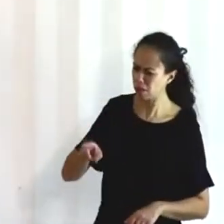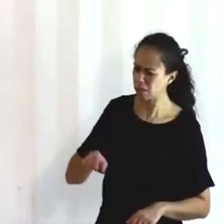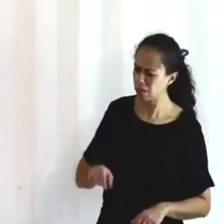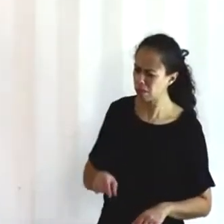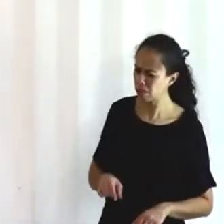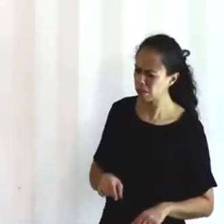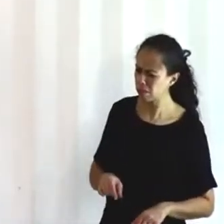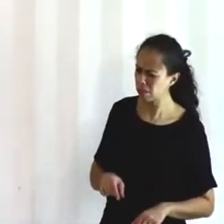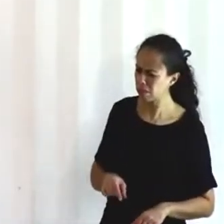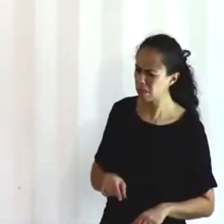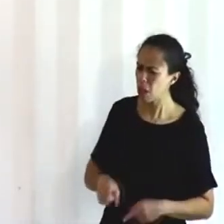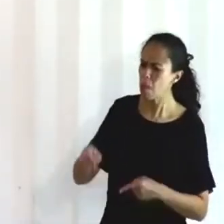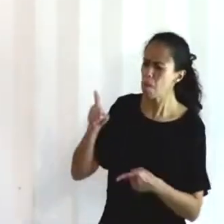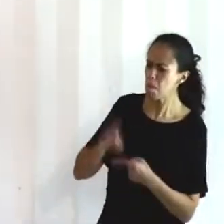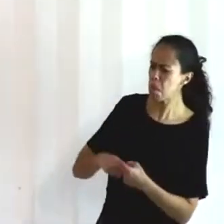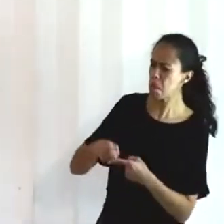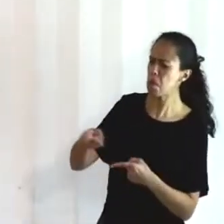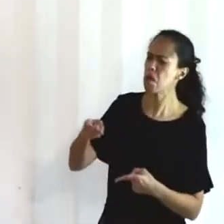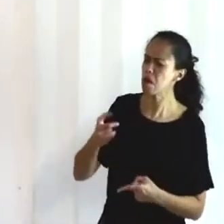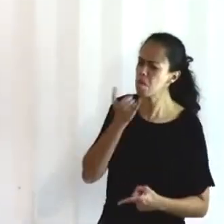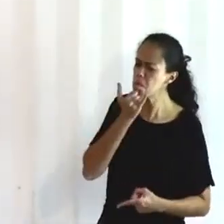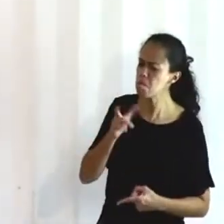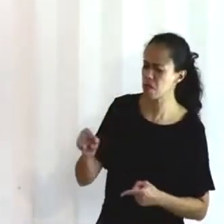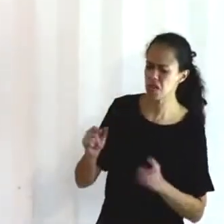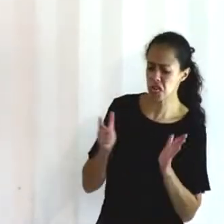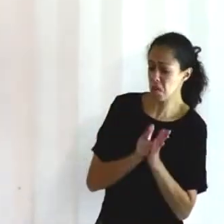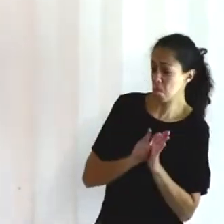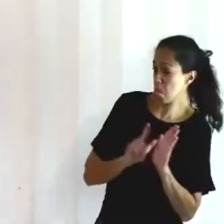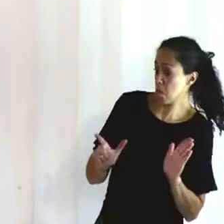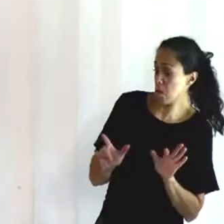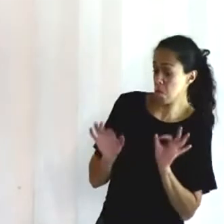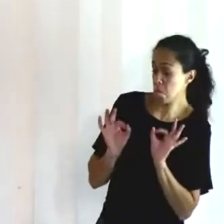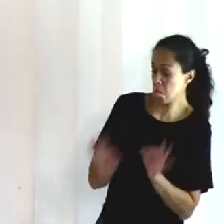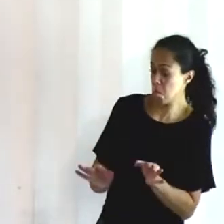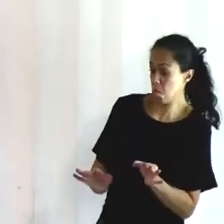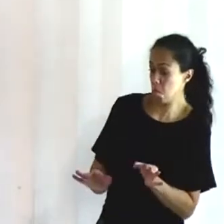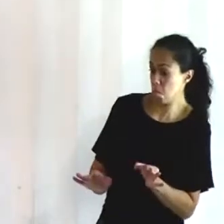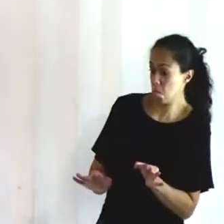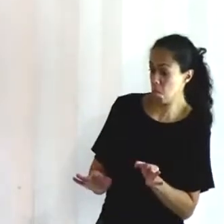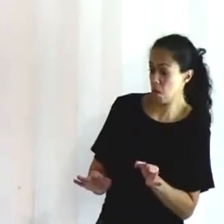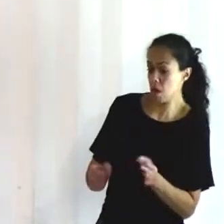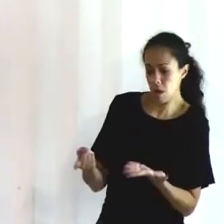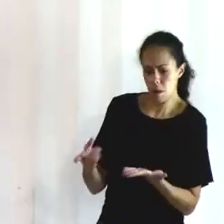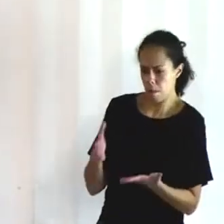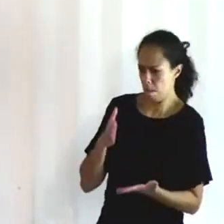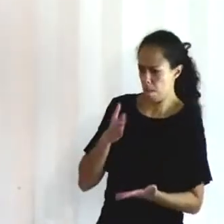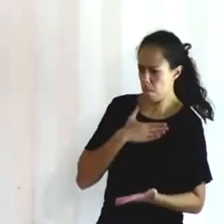Não tem por que eu te perdoar. A lei não me obriga a te perdoar. Quero o que é meu.